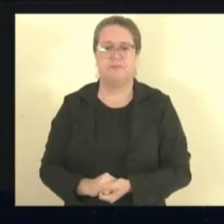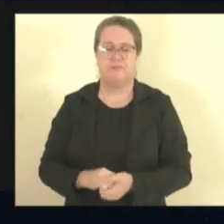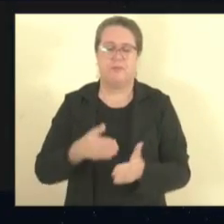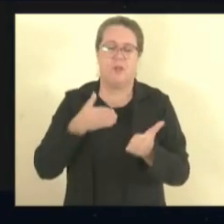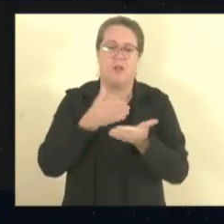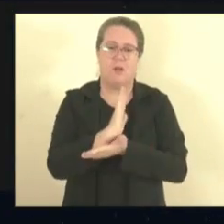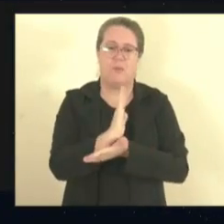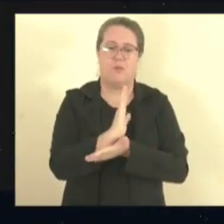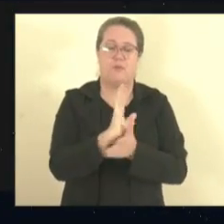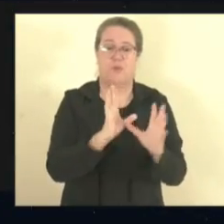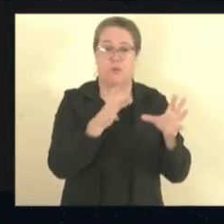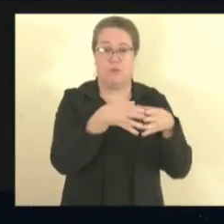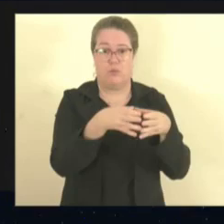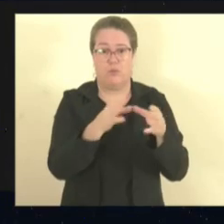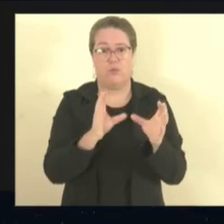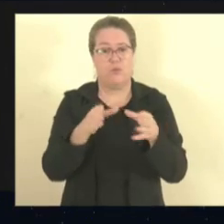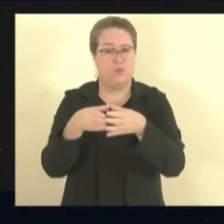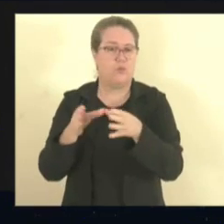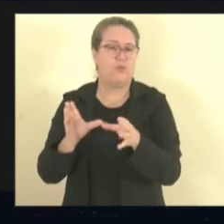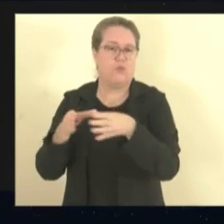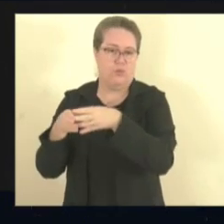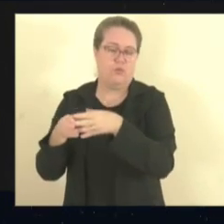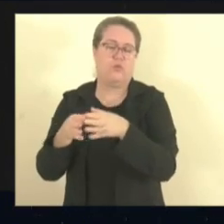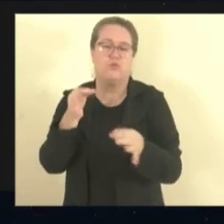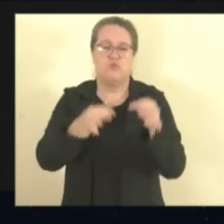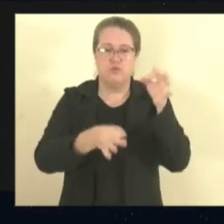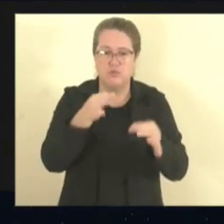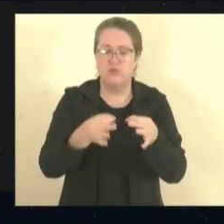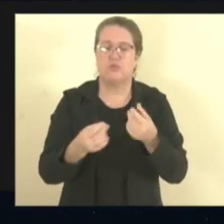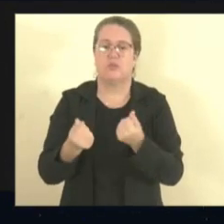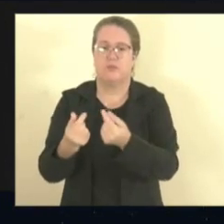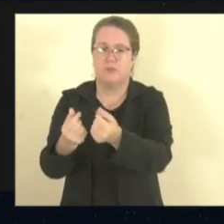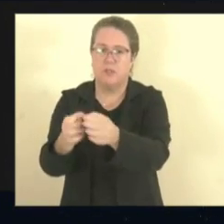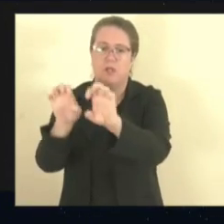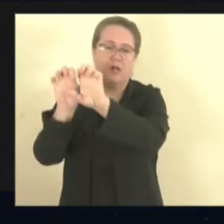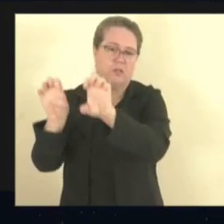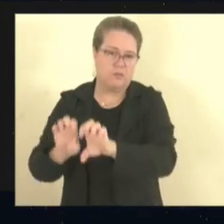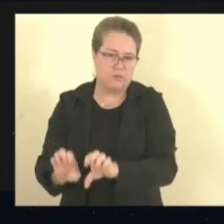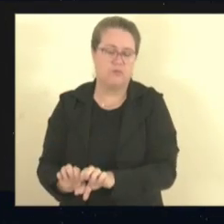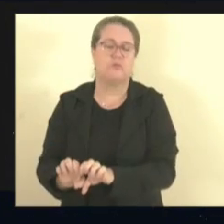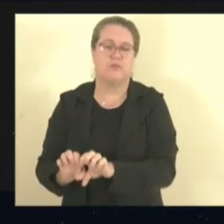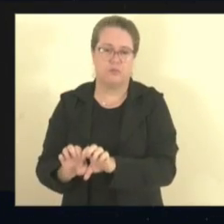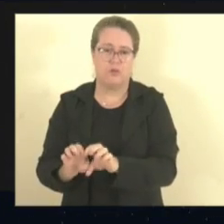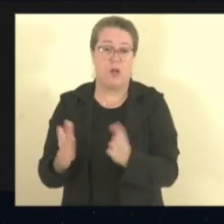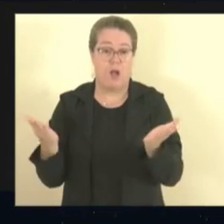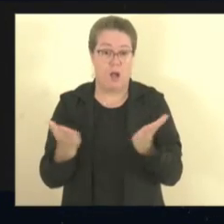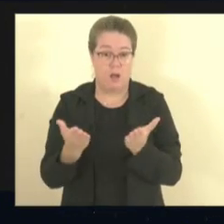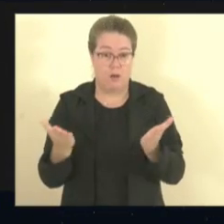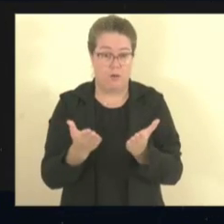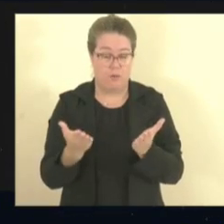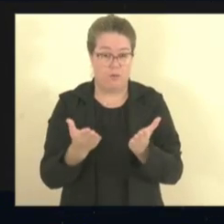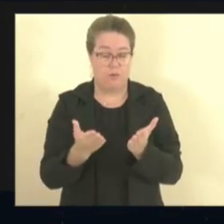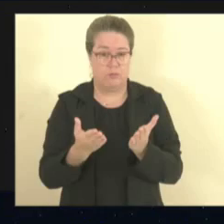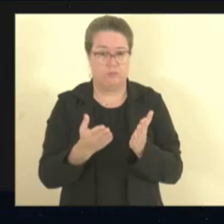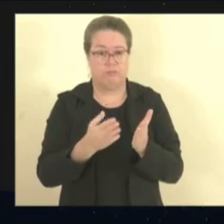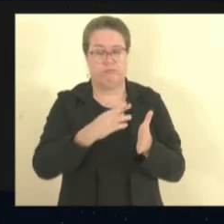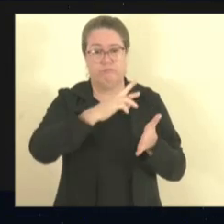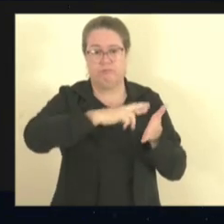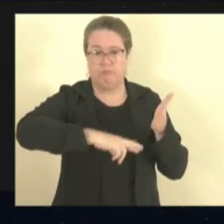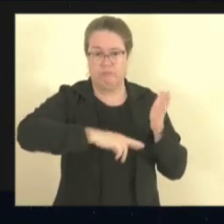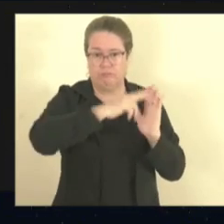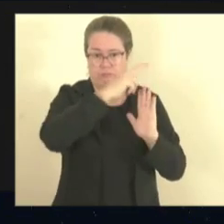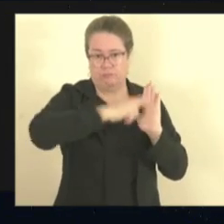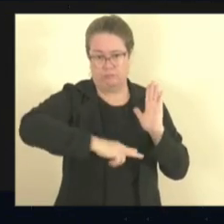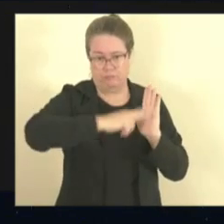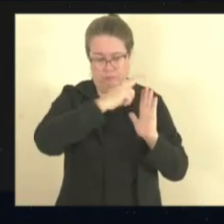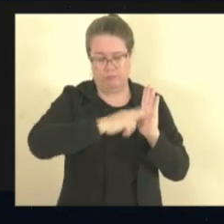Aprovado nas comissões reunidas, Justiça, Finanças e Infraestrutura, coloco nesse momento o parecer das